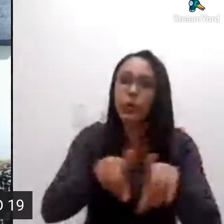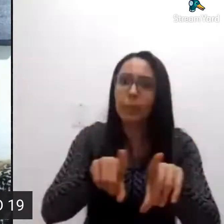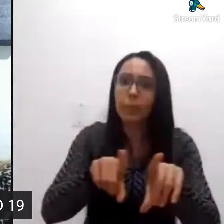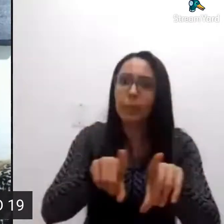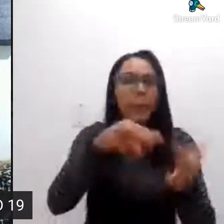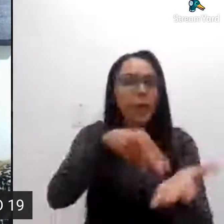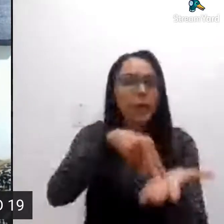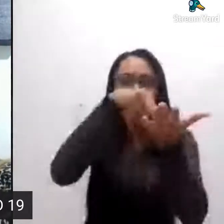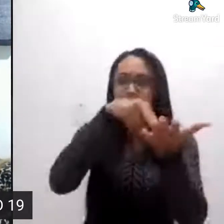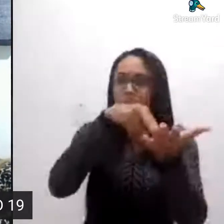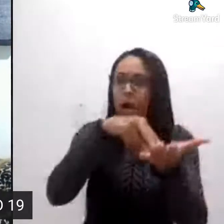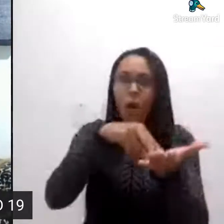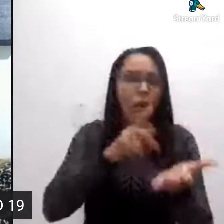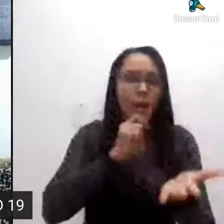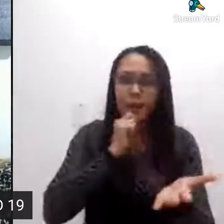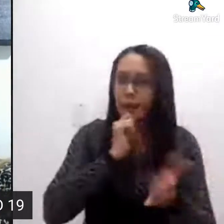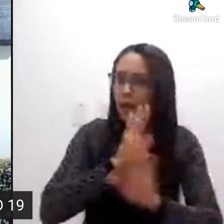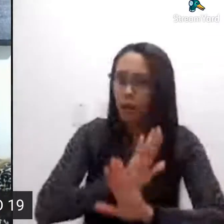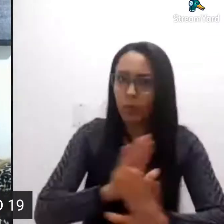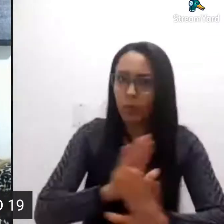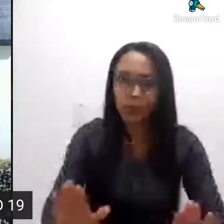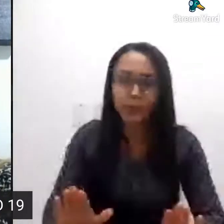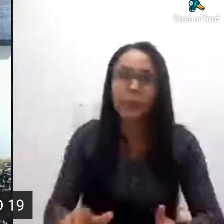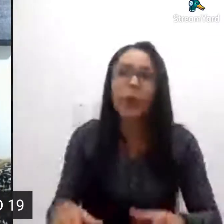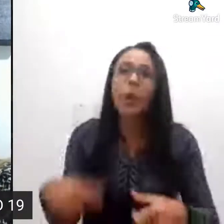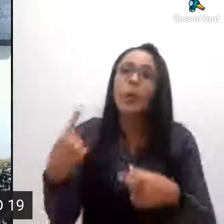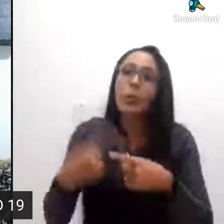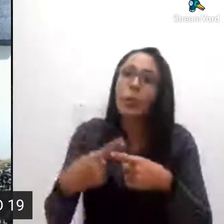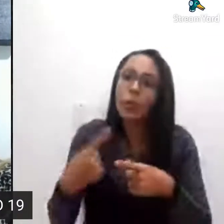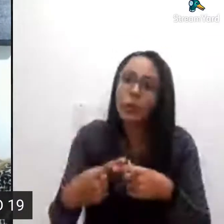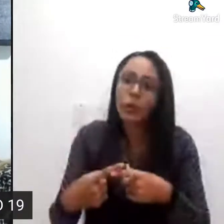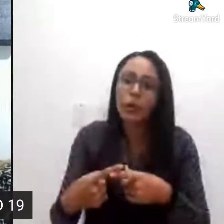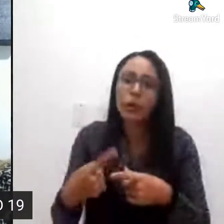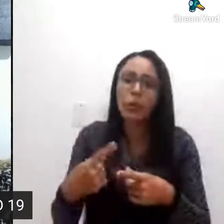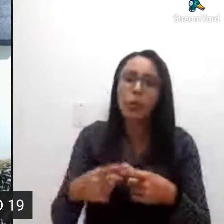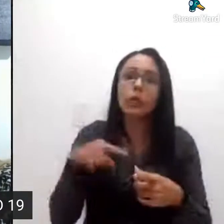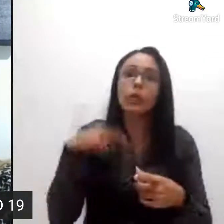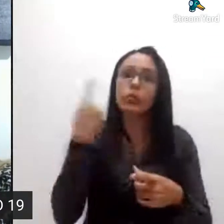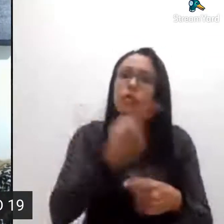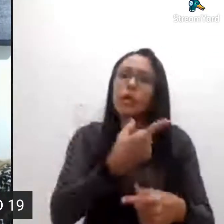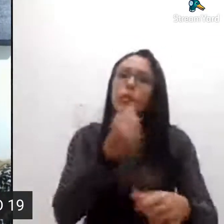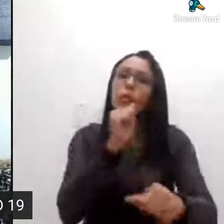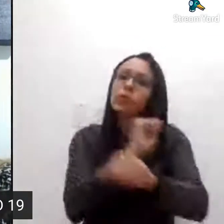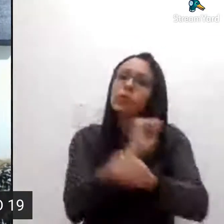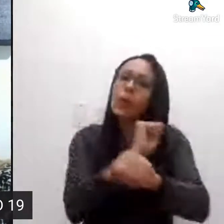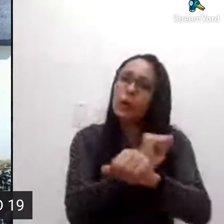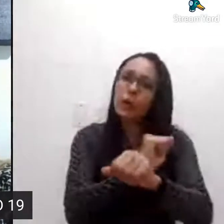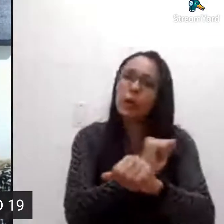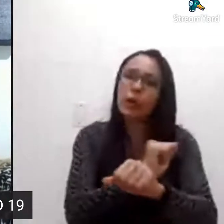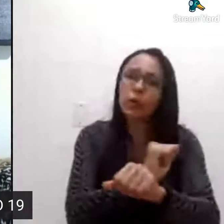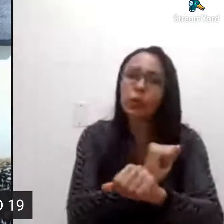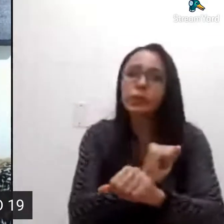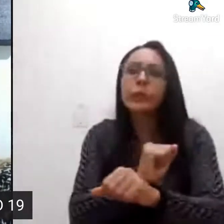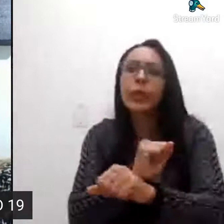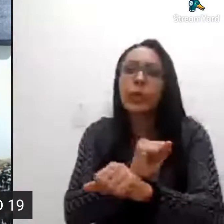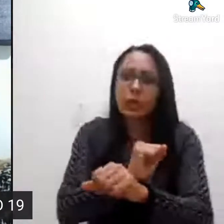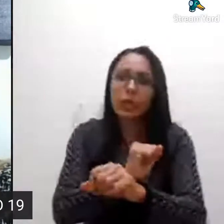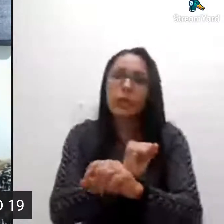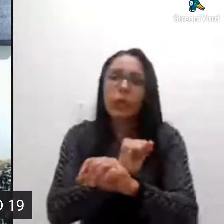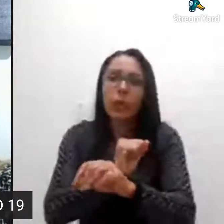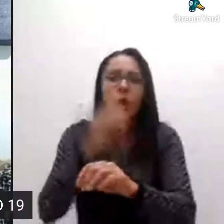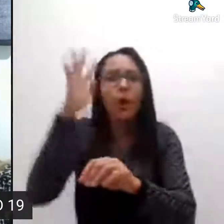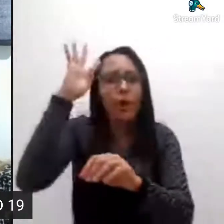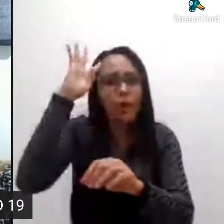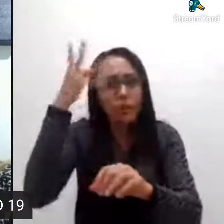atividade presencial, porque nós estamos aguardando essa definição realmente